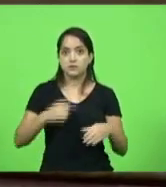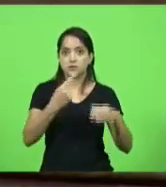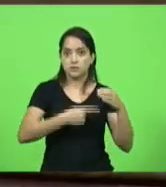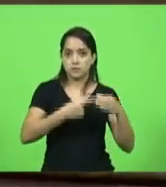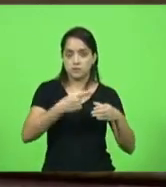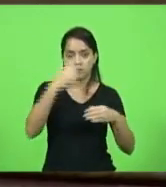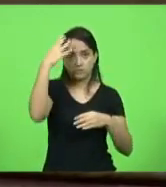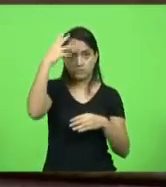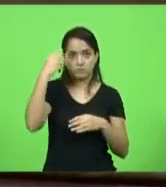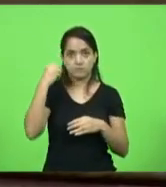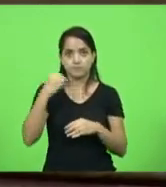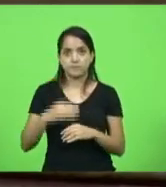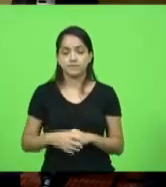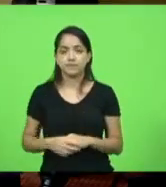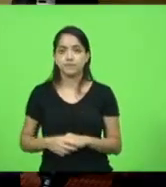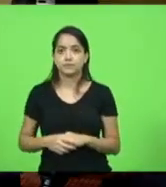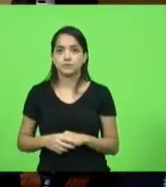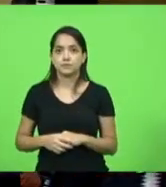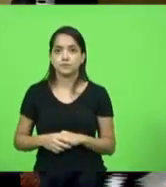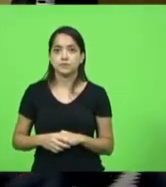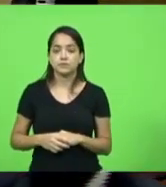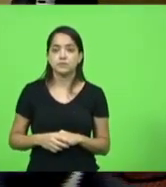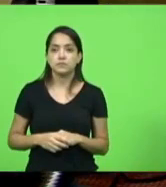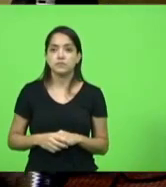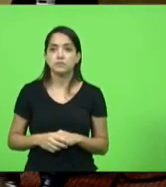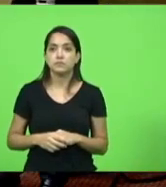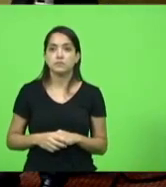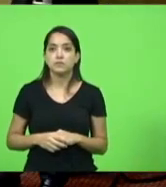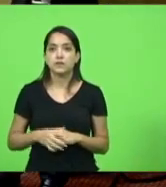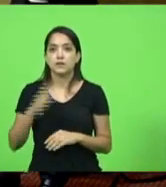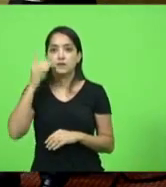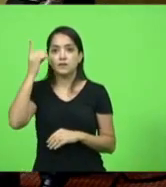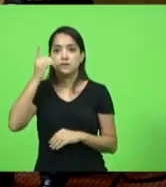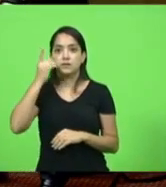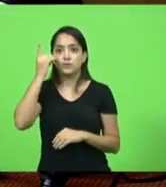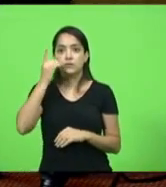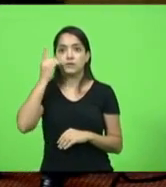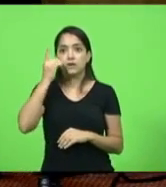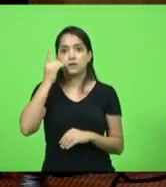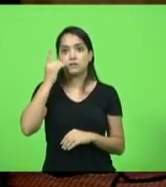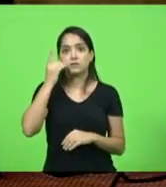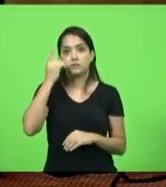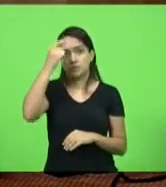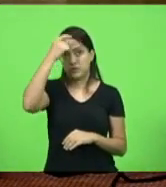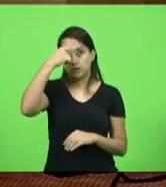Obrigado. A palavra o deputado Maurício Scudillar.